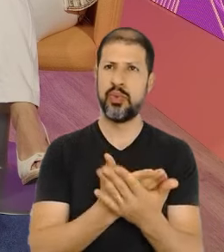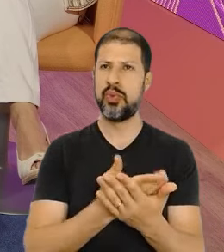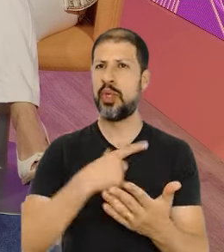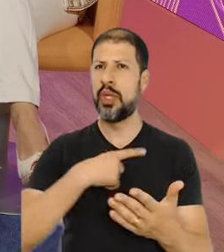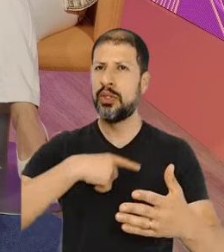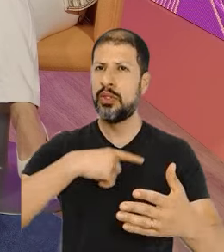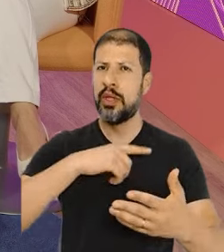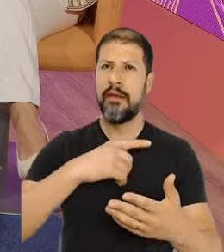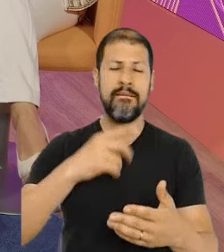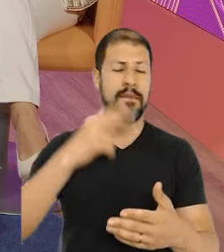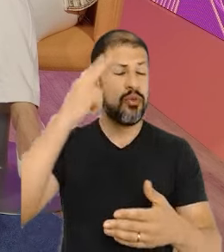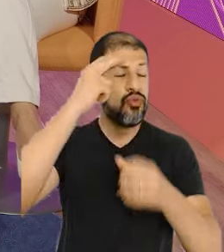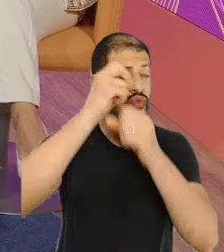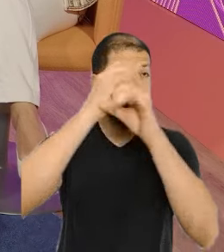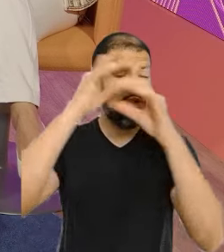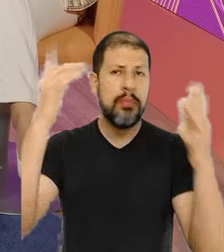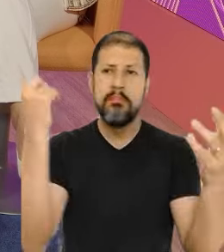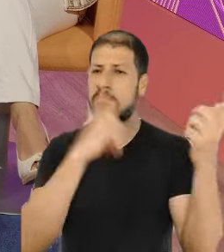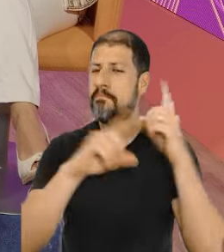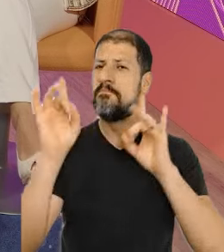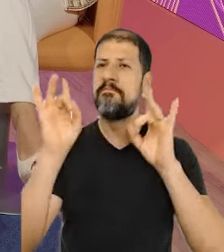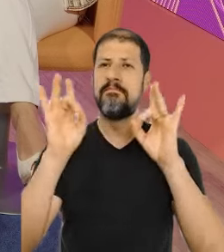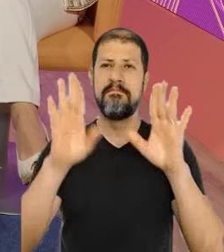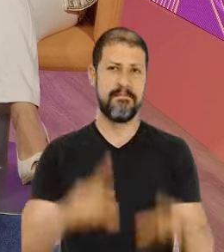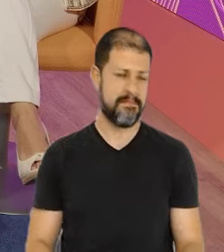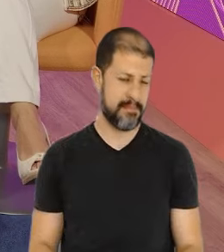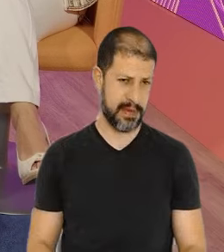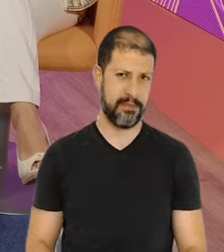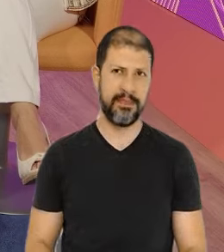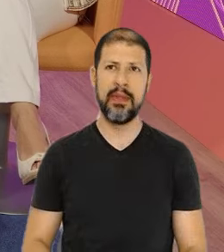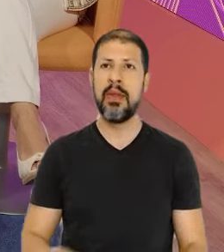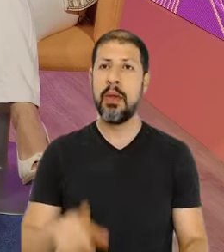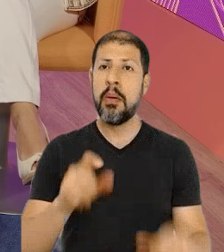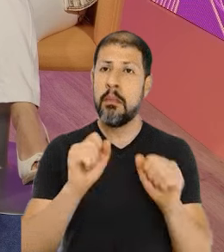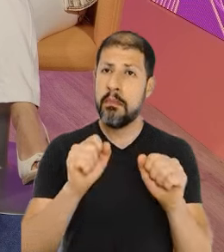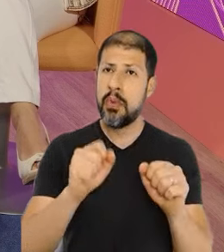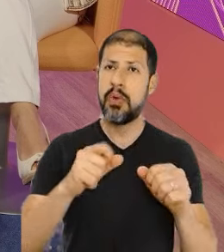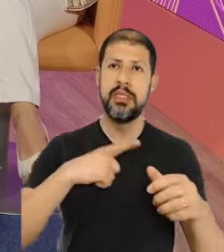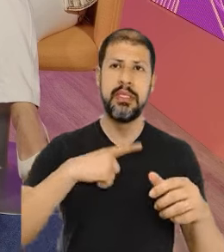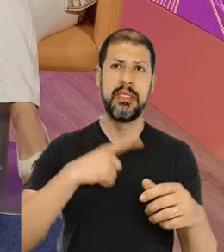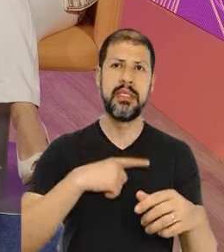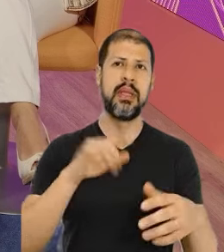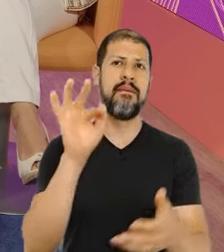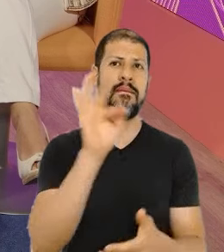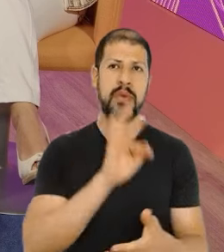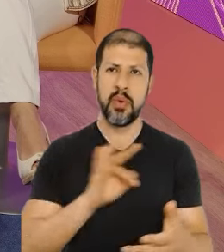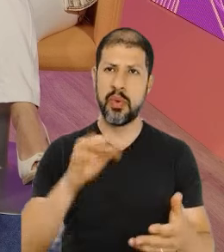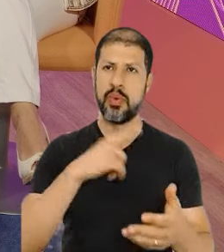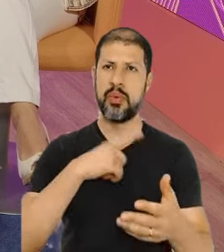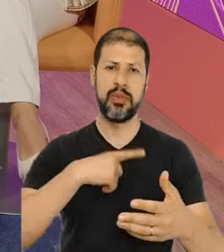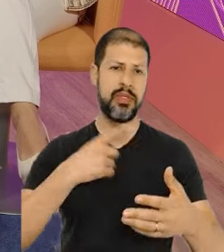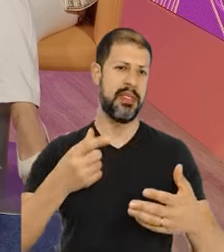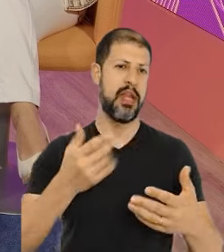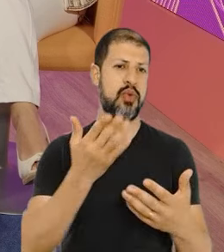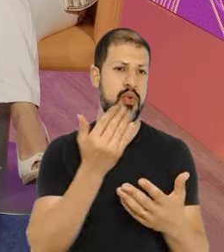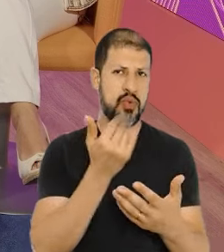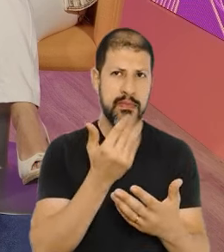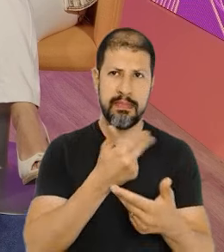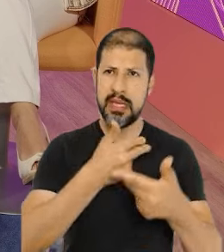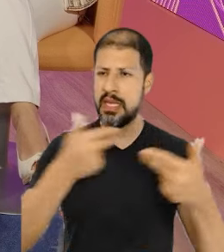escutar sono pode eh fazer facultade cemia